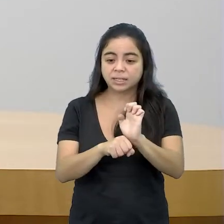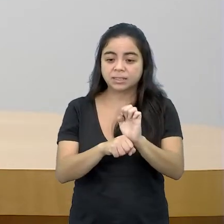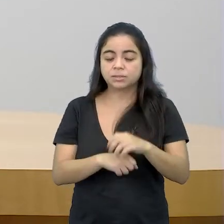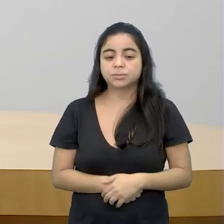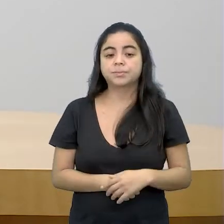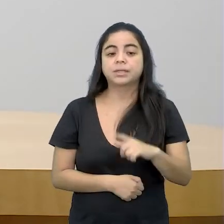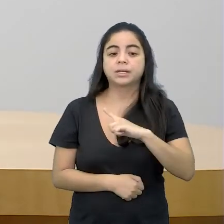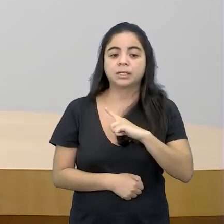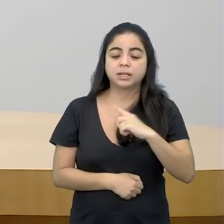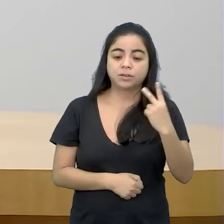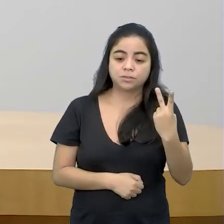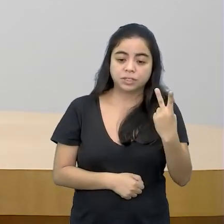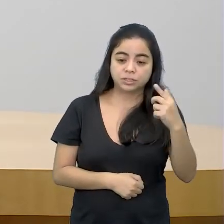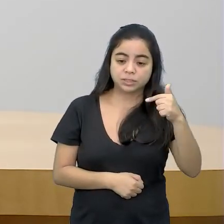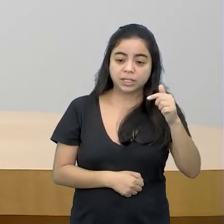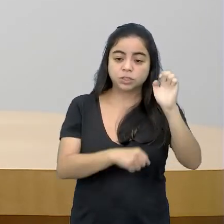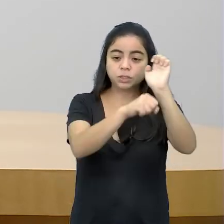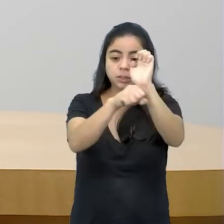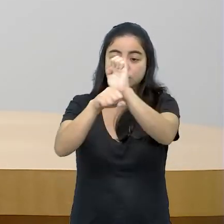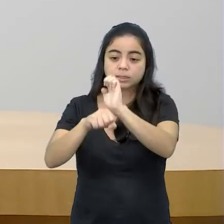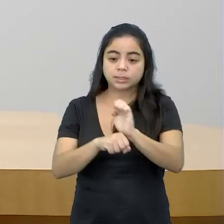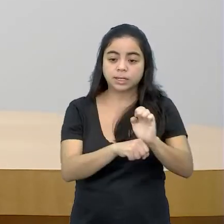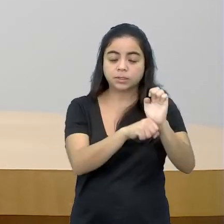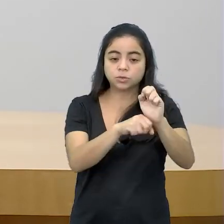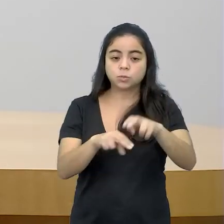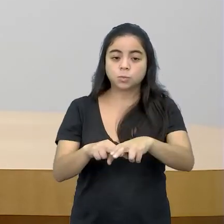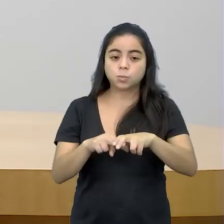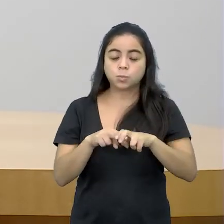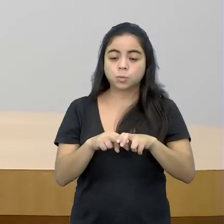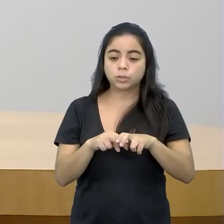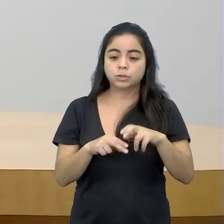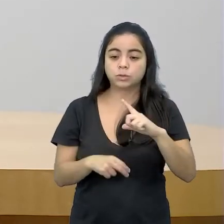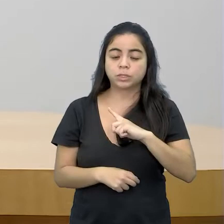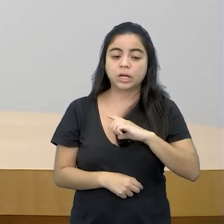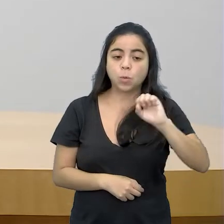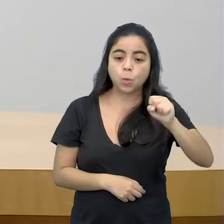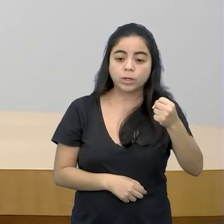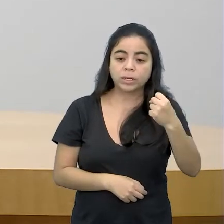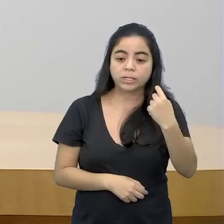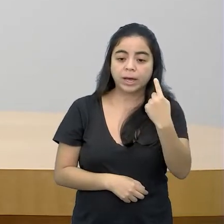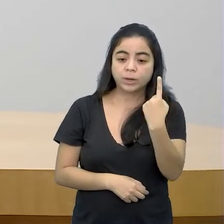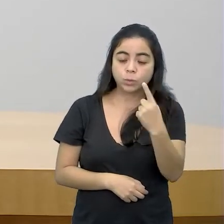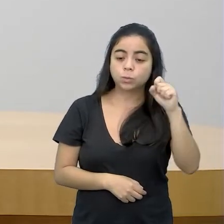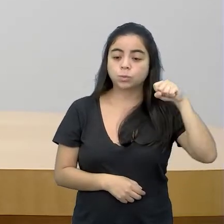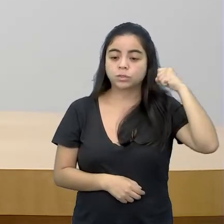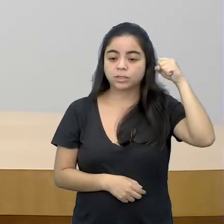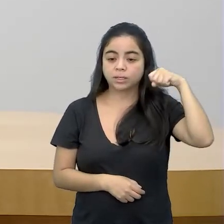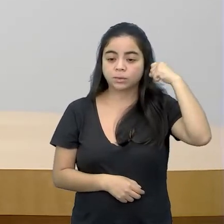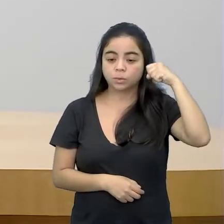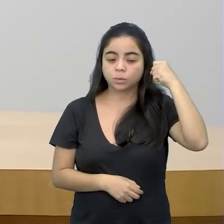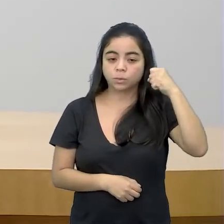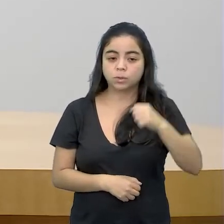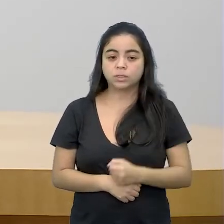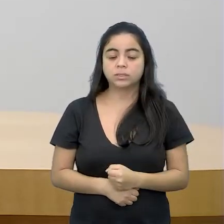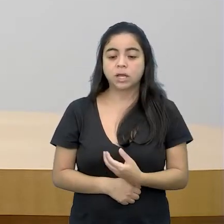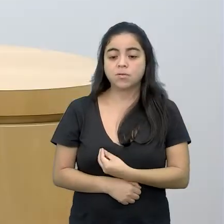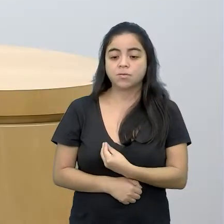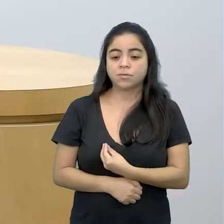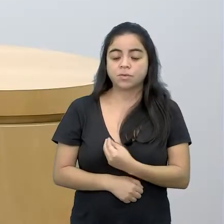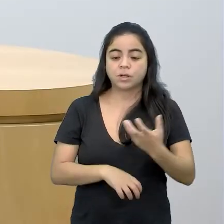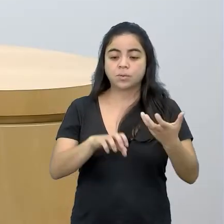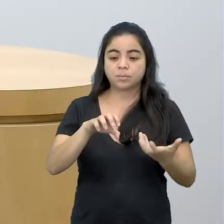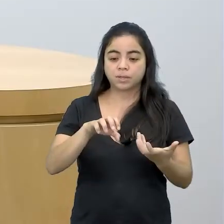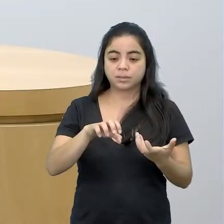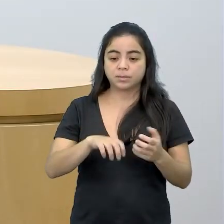unidades federativas e, portanto, nós temos um número fixo de 81 senadores atuando em Brasília,